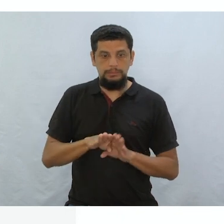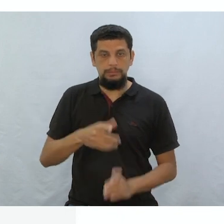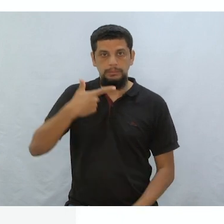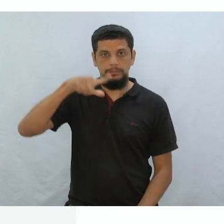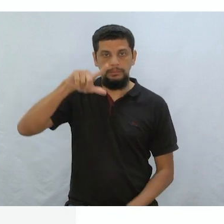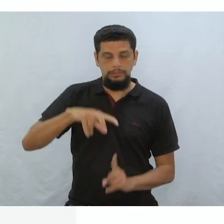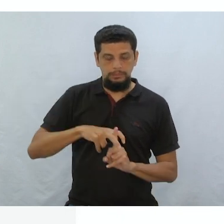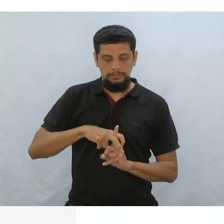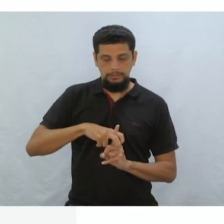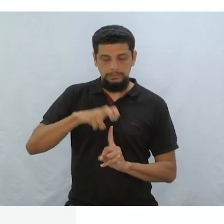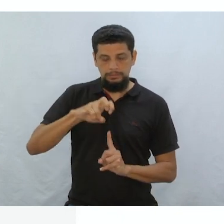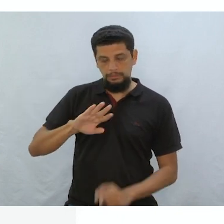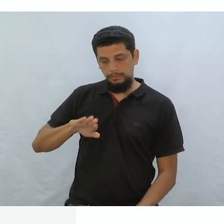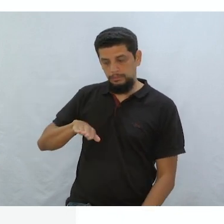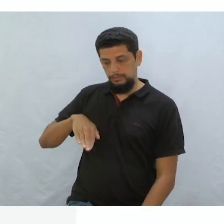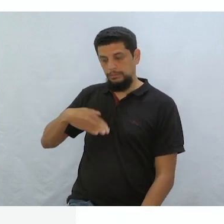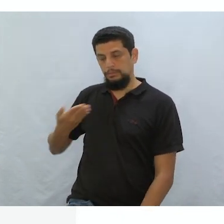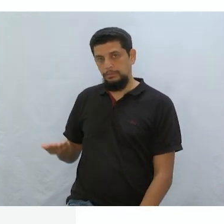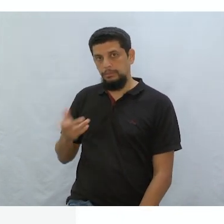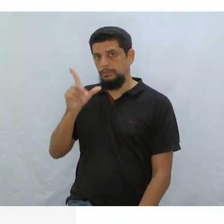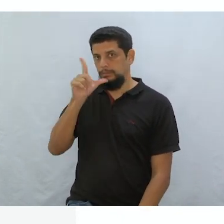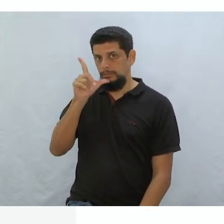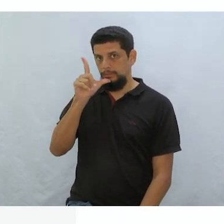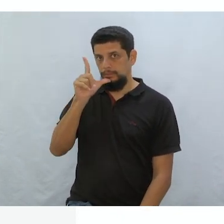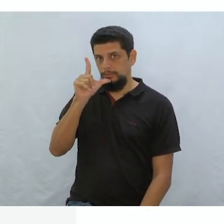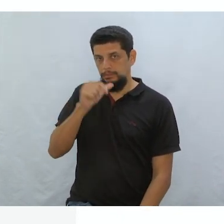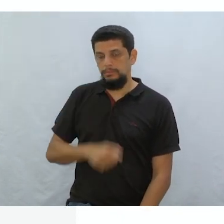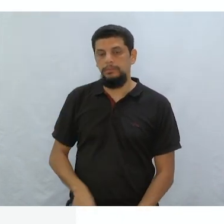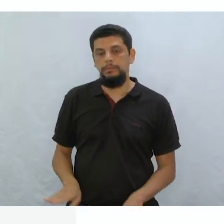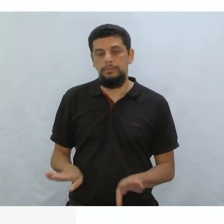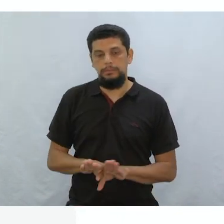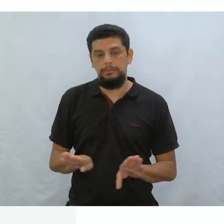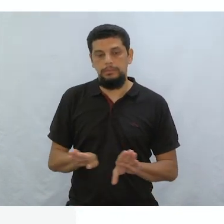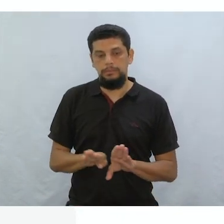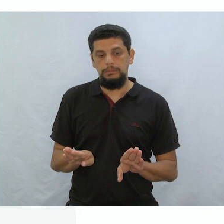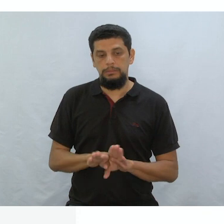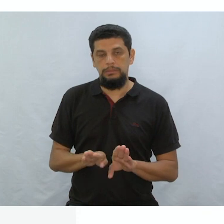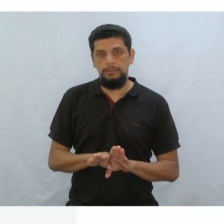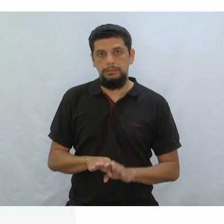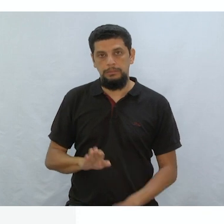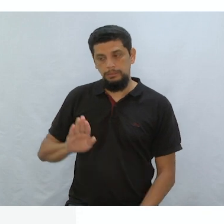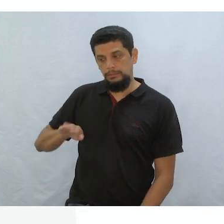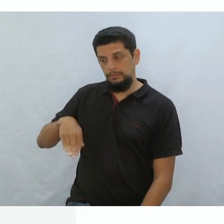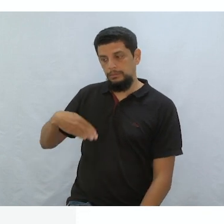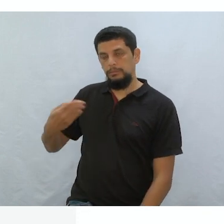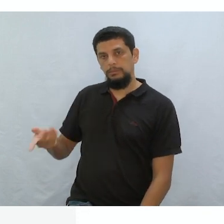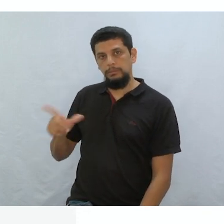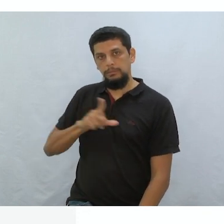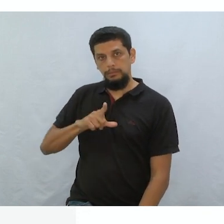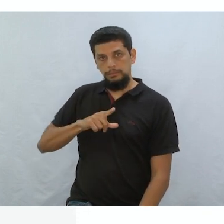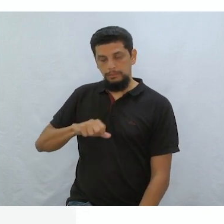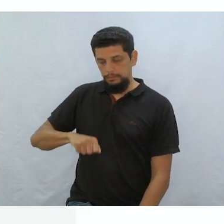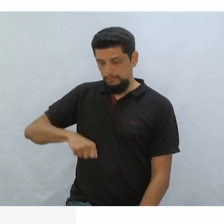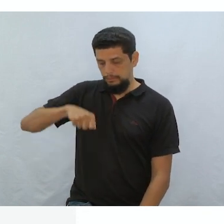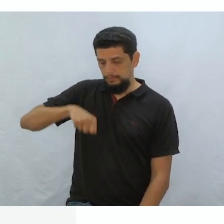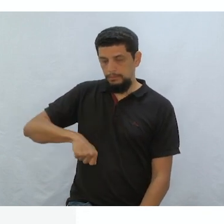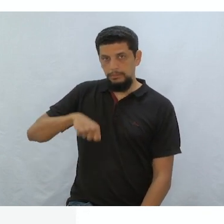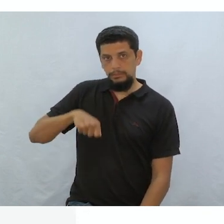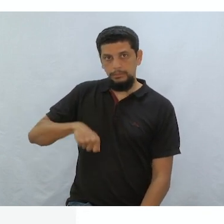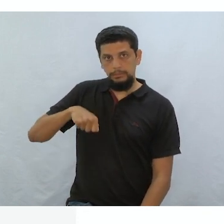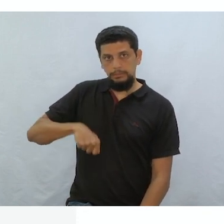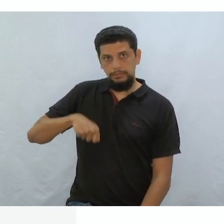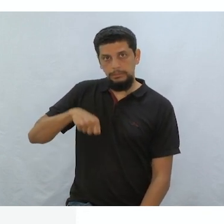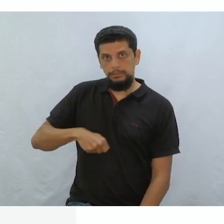Temos outra garrafa ao lado, né? Uma garrafa de água de 1 litro. Ao lado, temos uma cestinha de